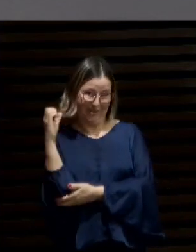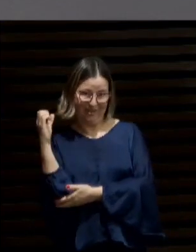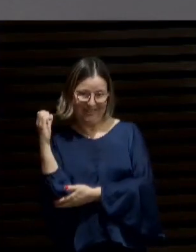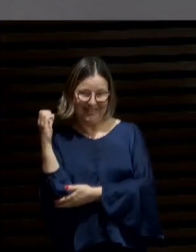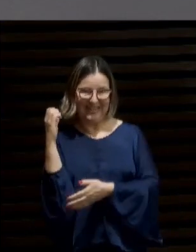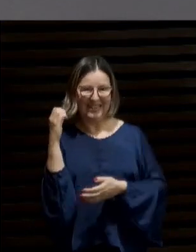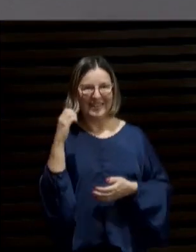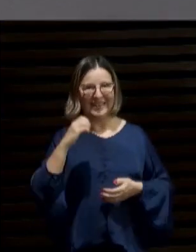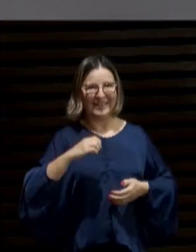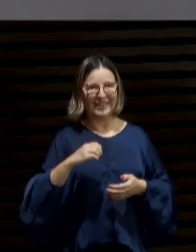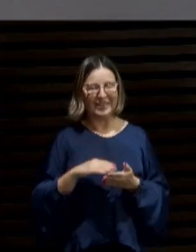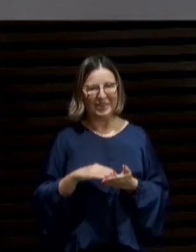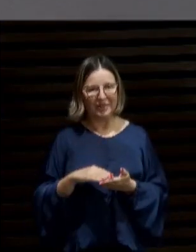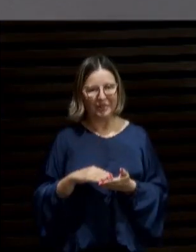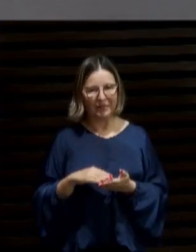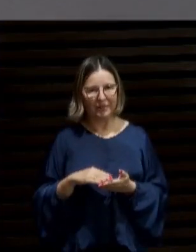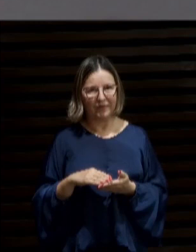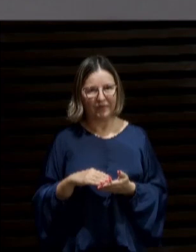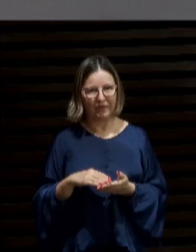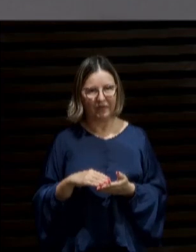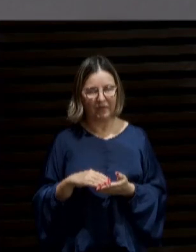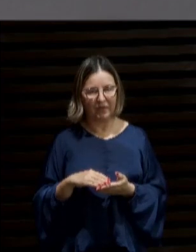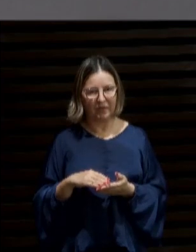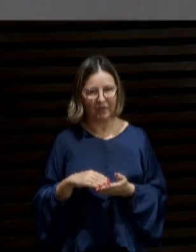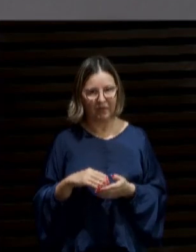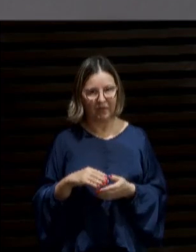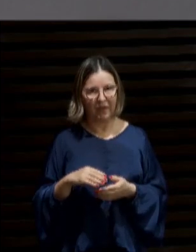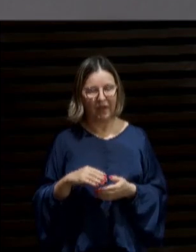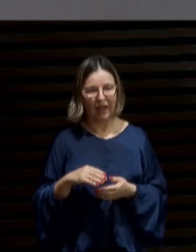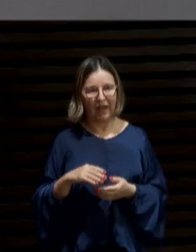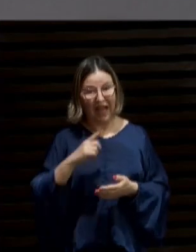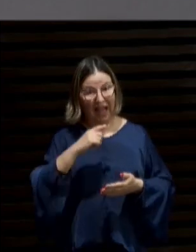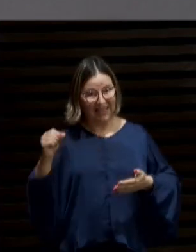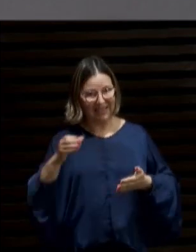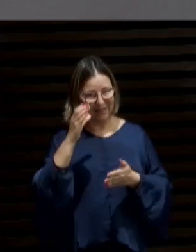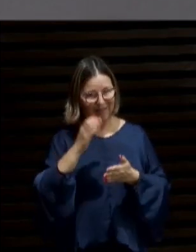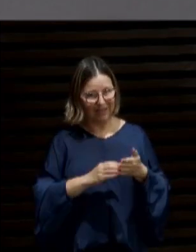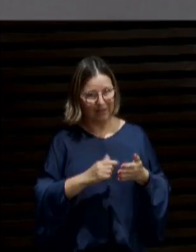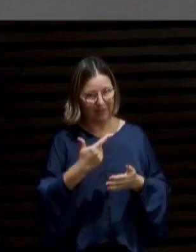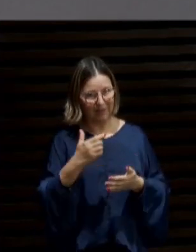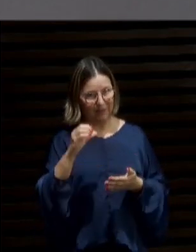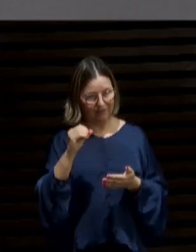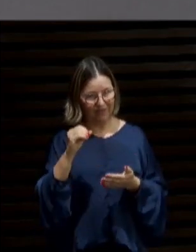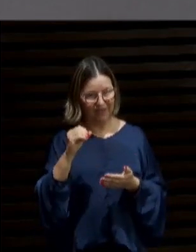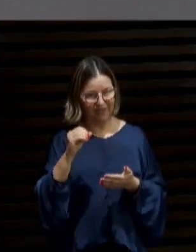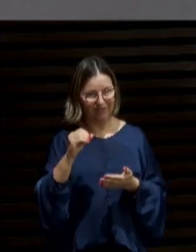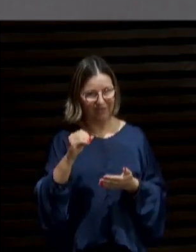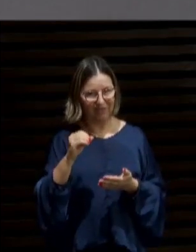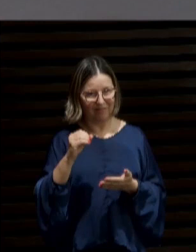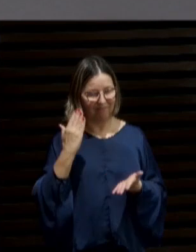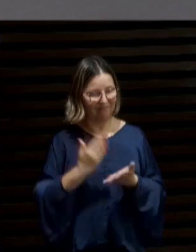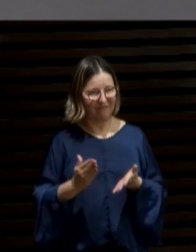no capítulo 20 e nevermore. Acabou a história dele. Então, a história